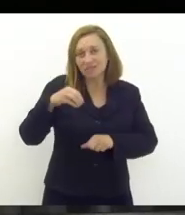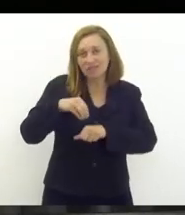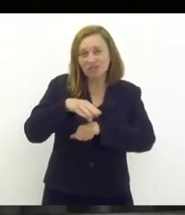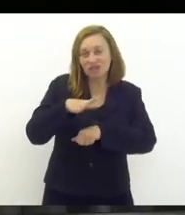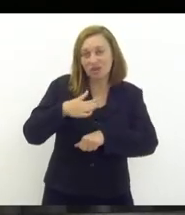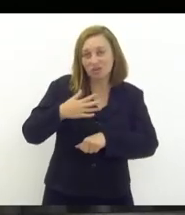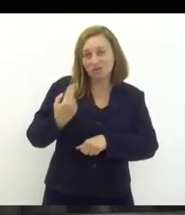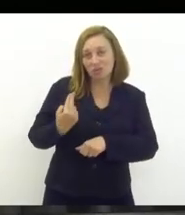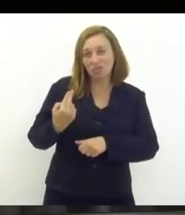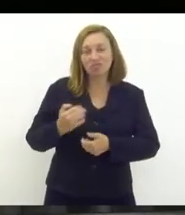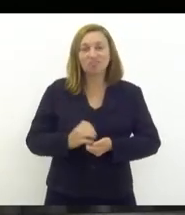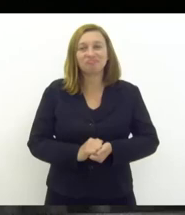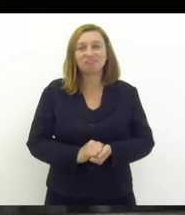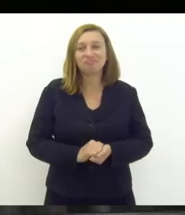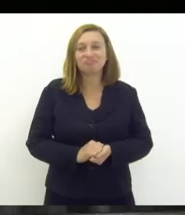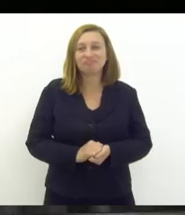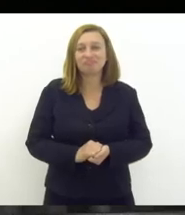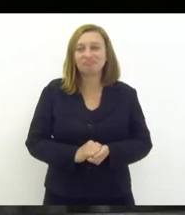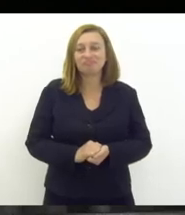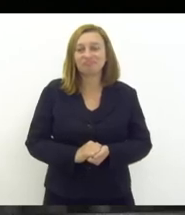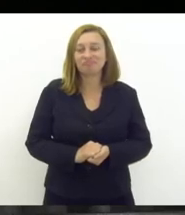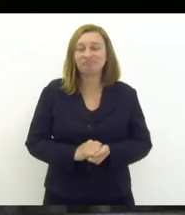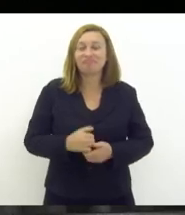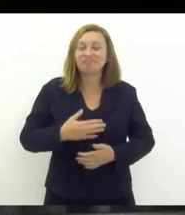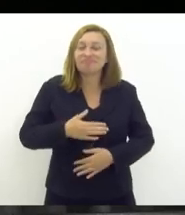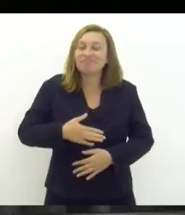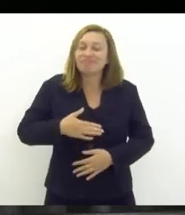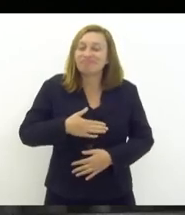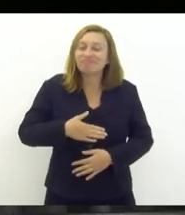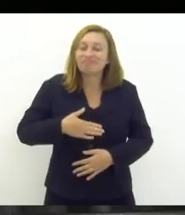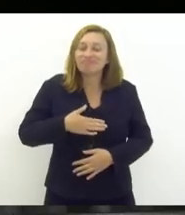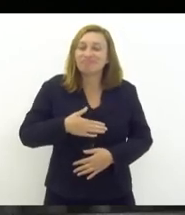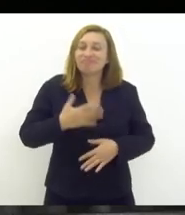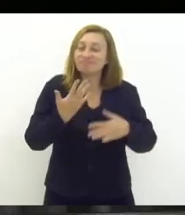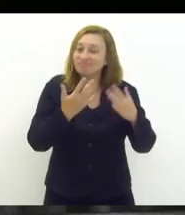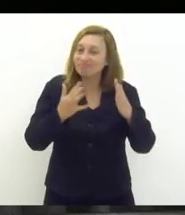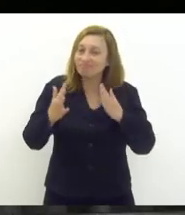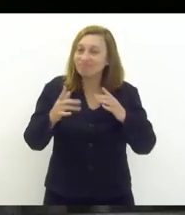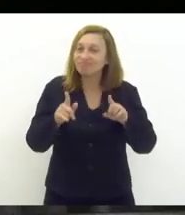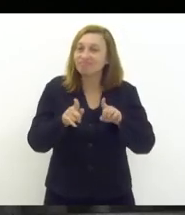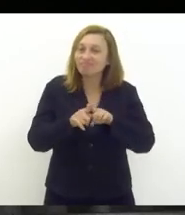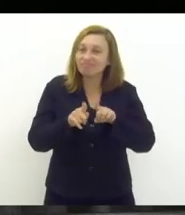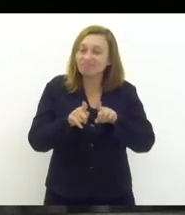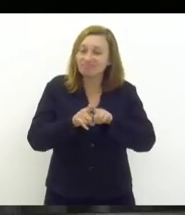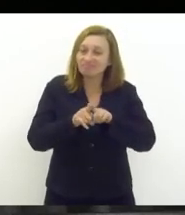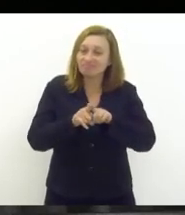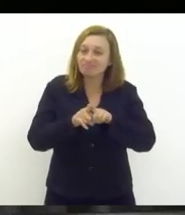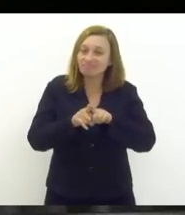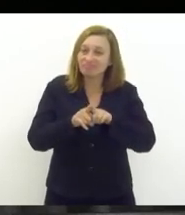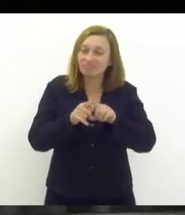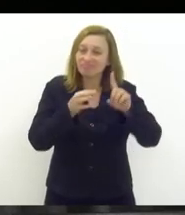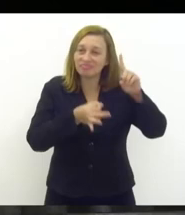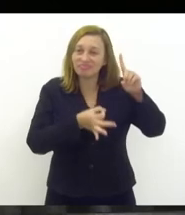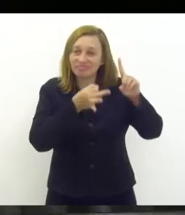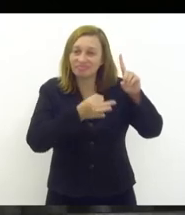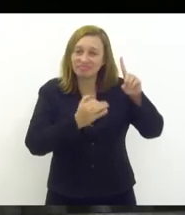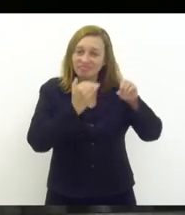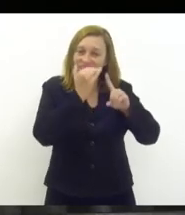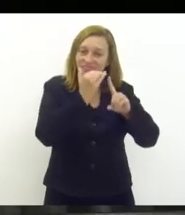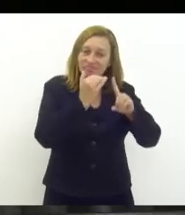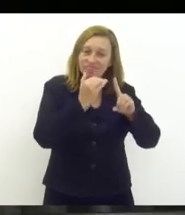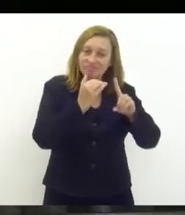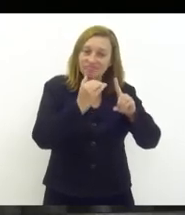nome eh gostaria de cumprimentar também a desembargadora